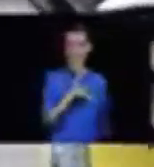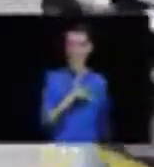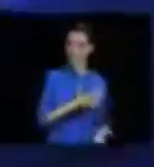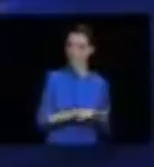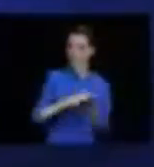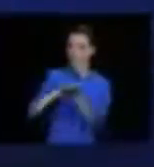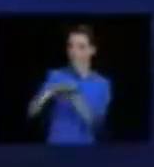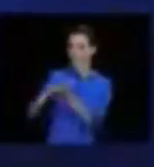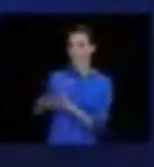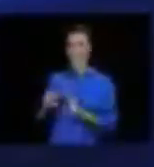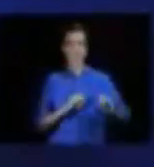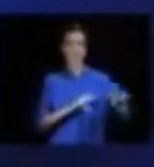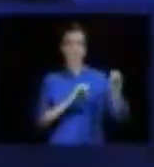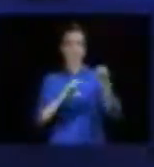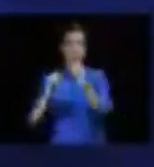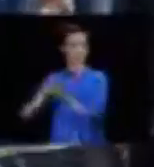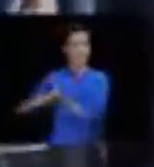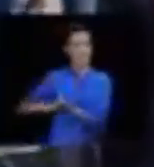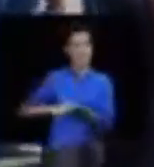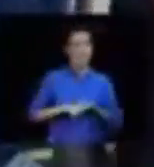saúde!